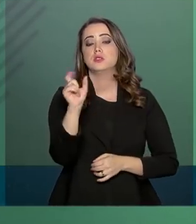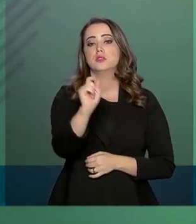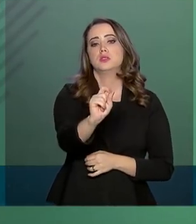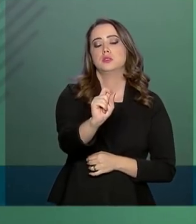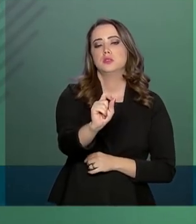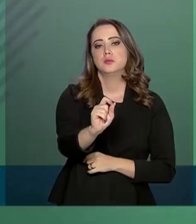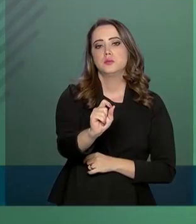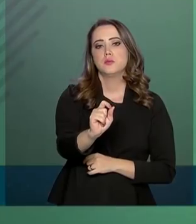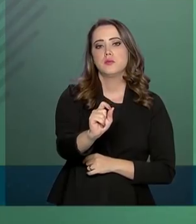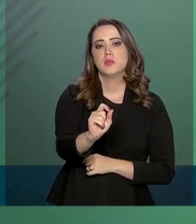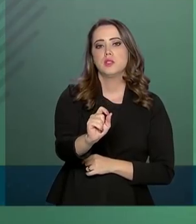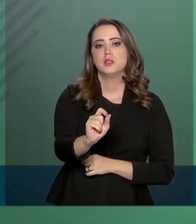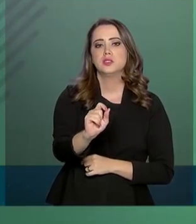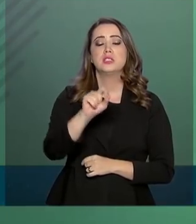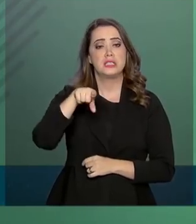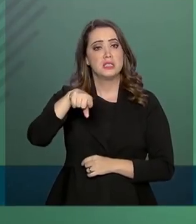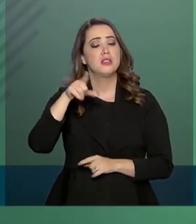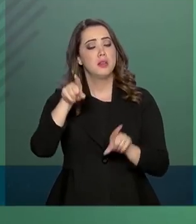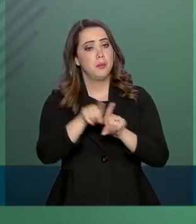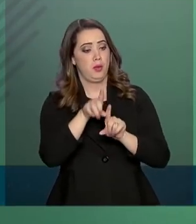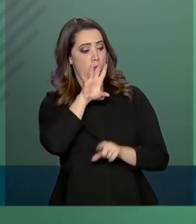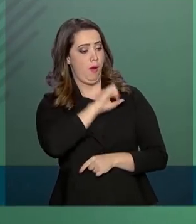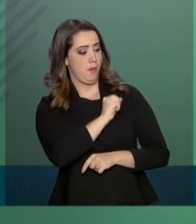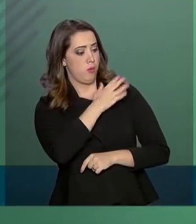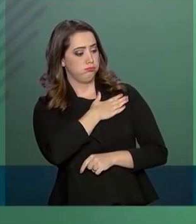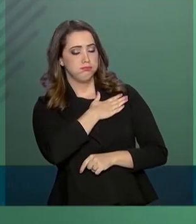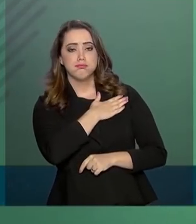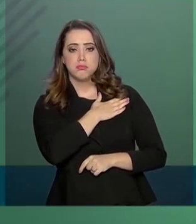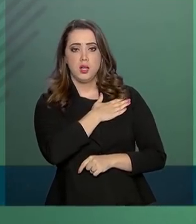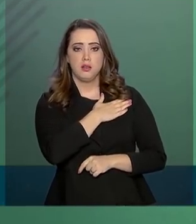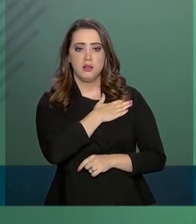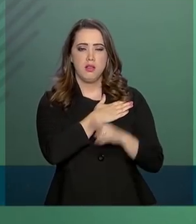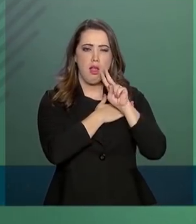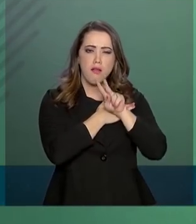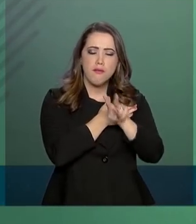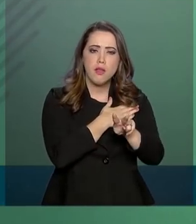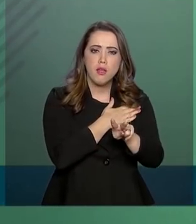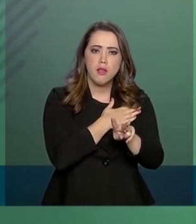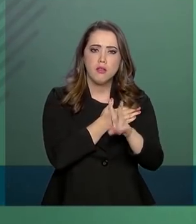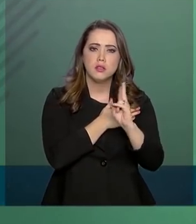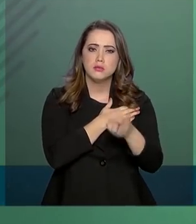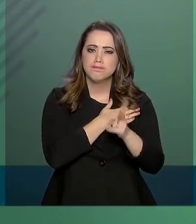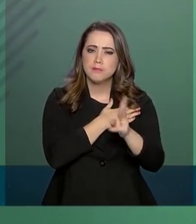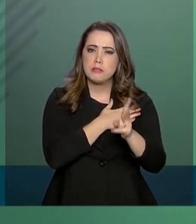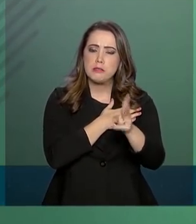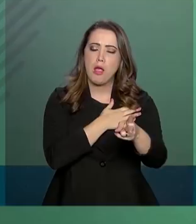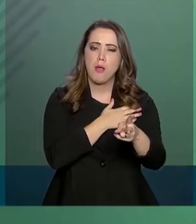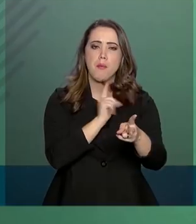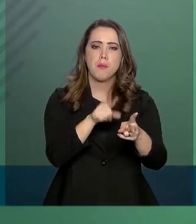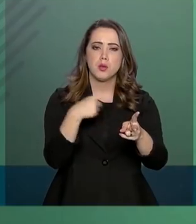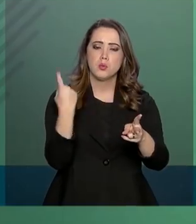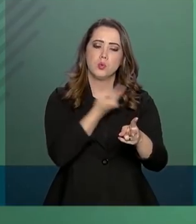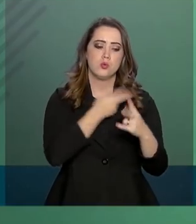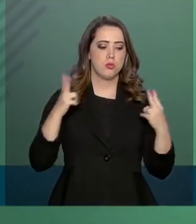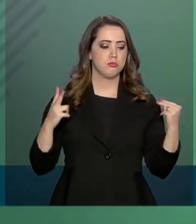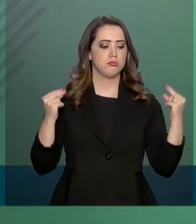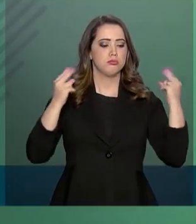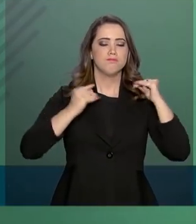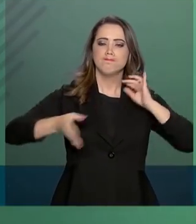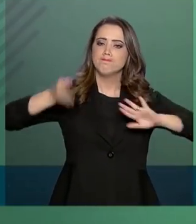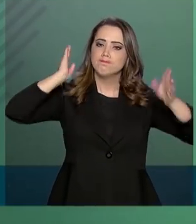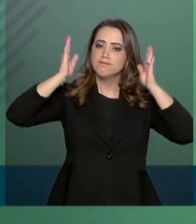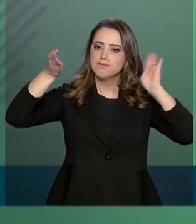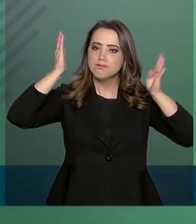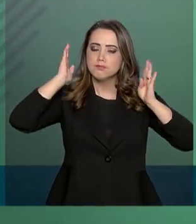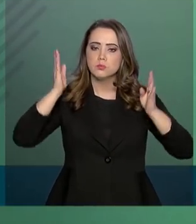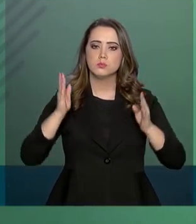o espírito patriótico o que ele vê de a tempo nos nossos caminhoneiros